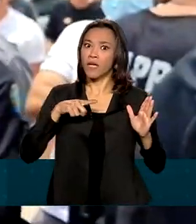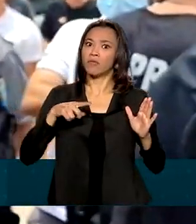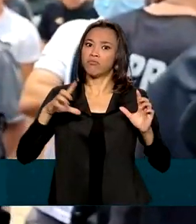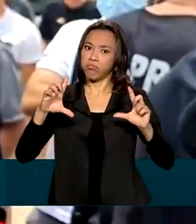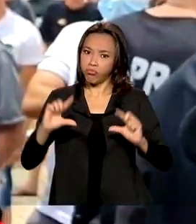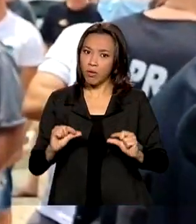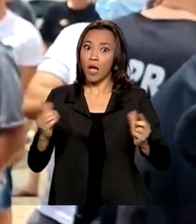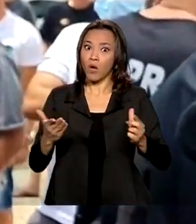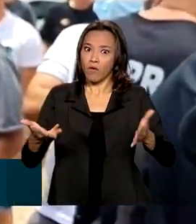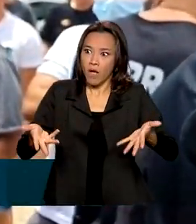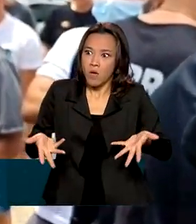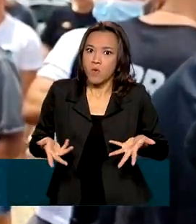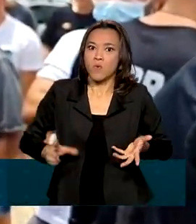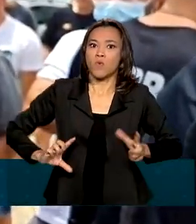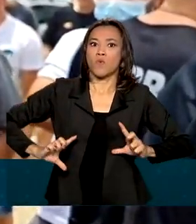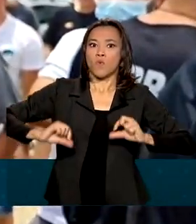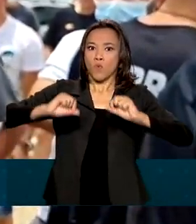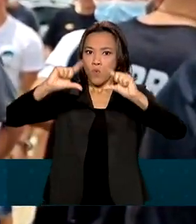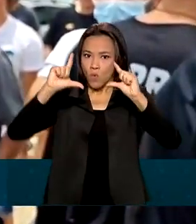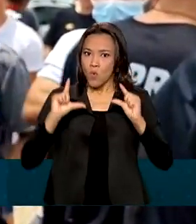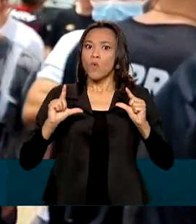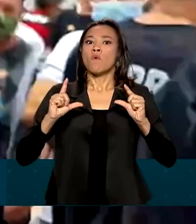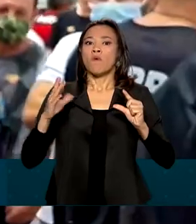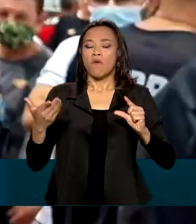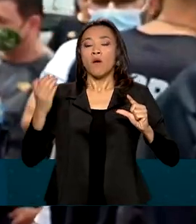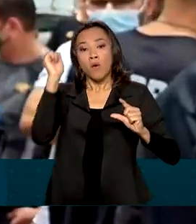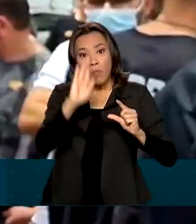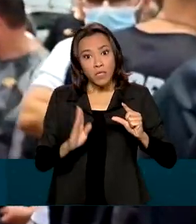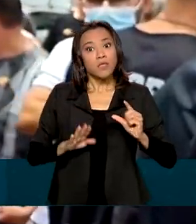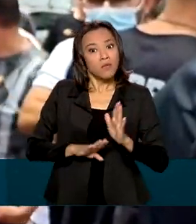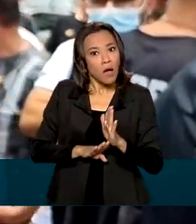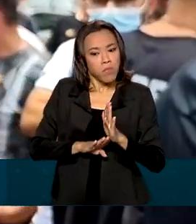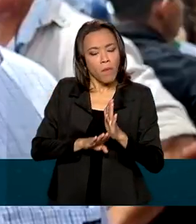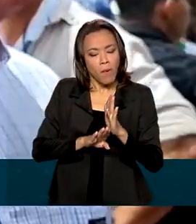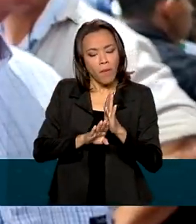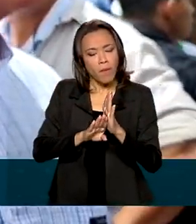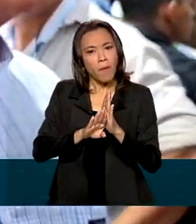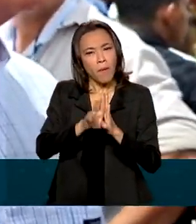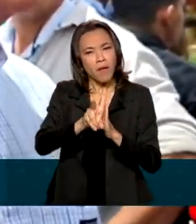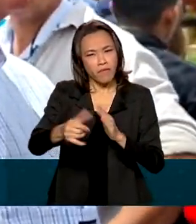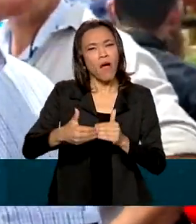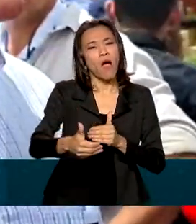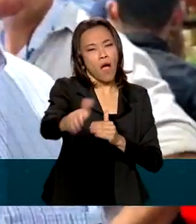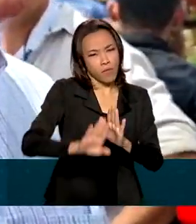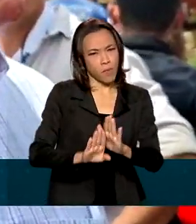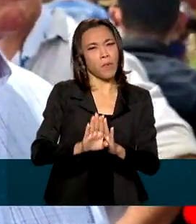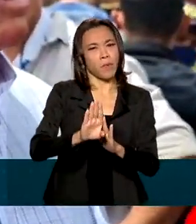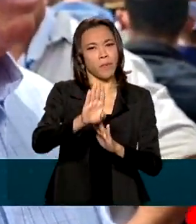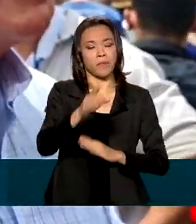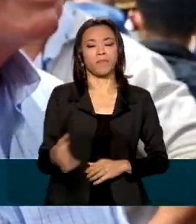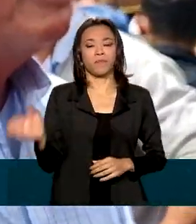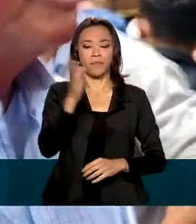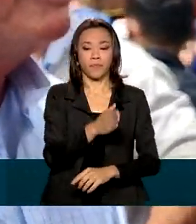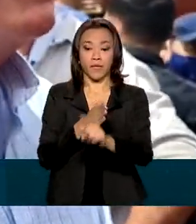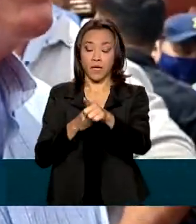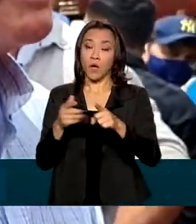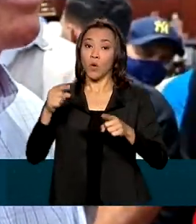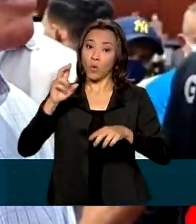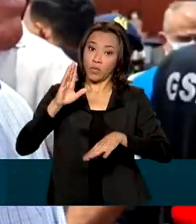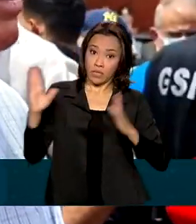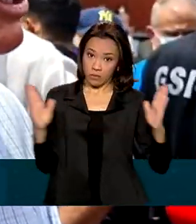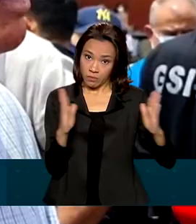crescimento. Então, o Brasil está crescendo e o Brasil vai crescer. O momento é de superarmos esse